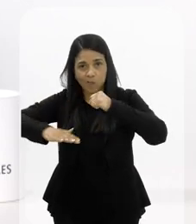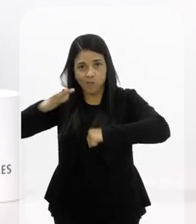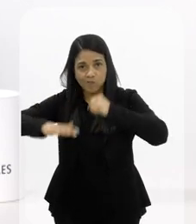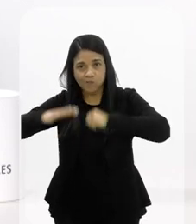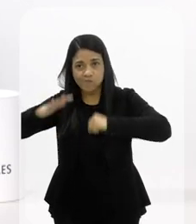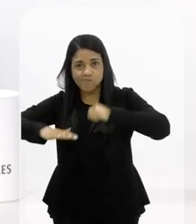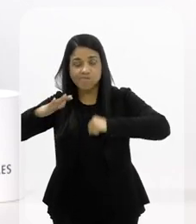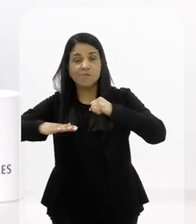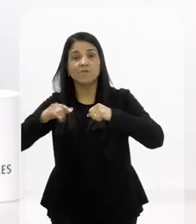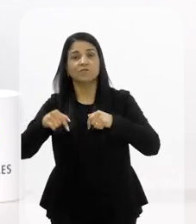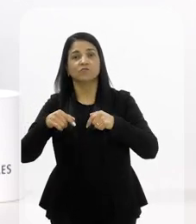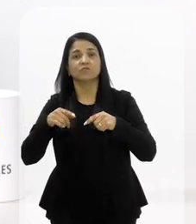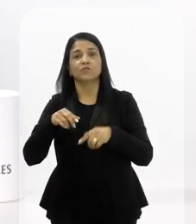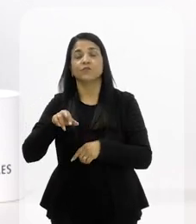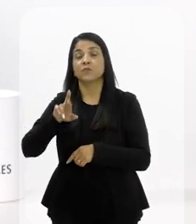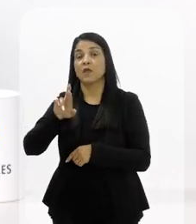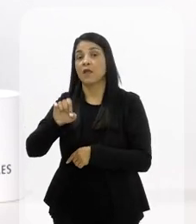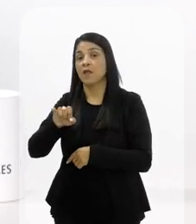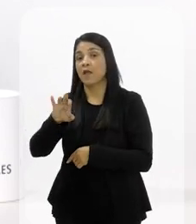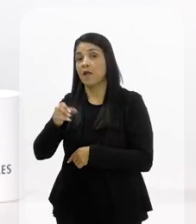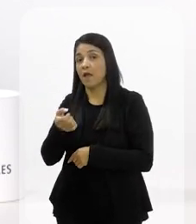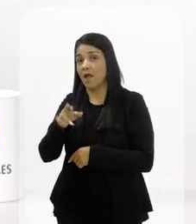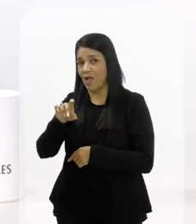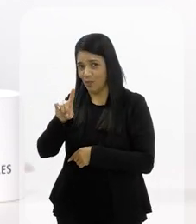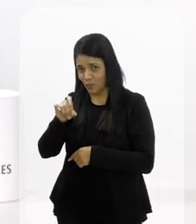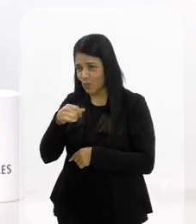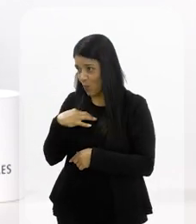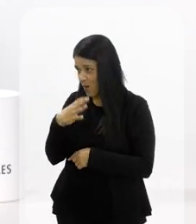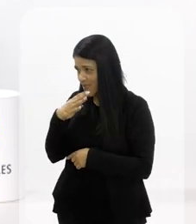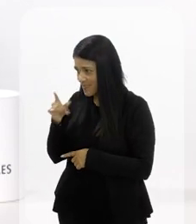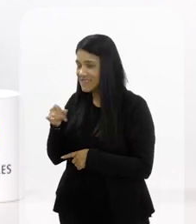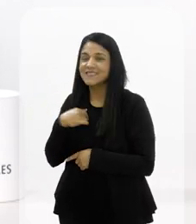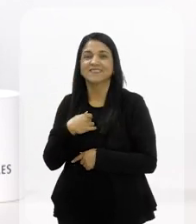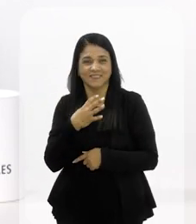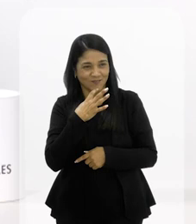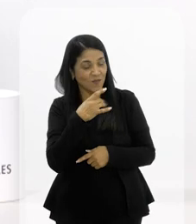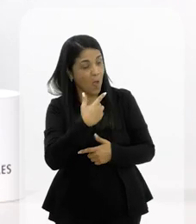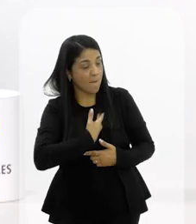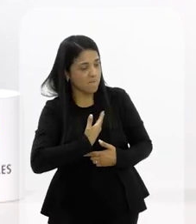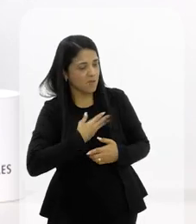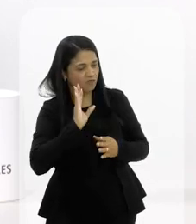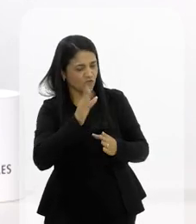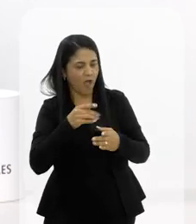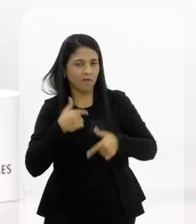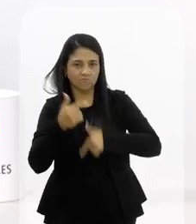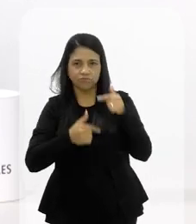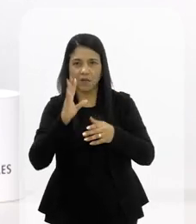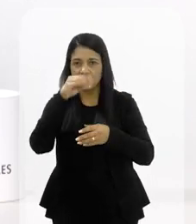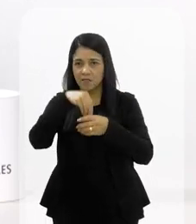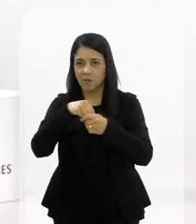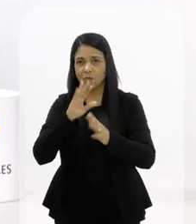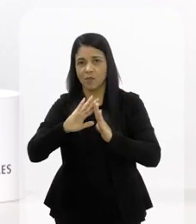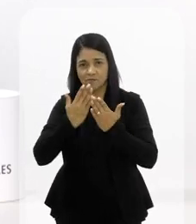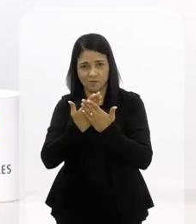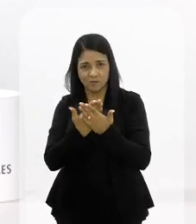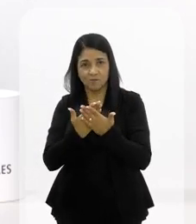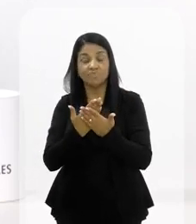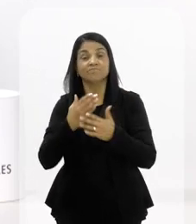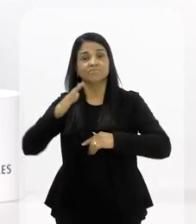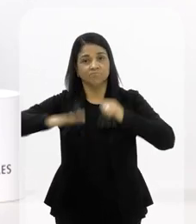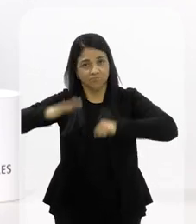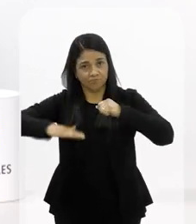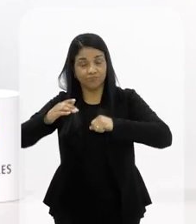trabalho junto com irista o Igor Ricardo conheço né um amigo que já tava lá na escola e e ele